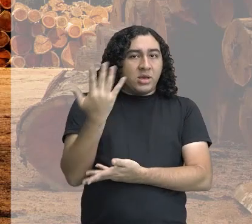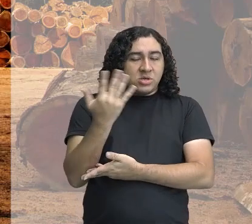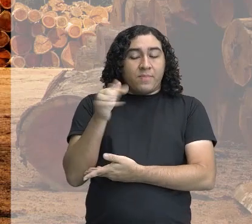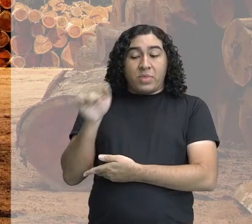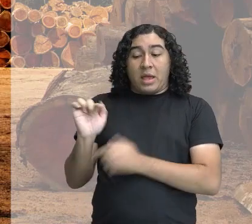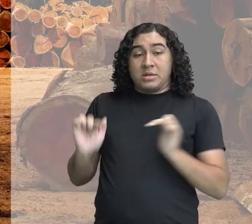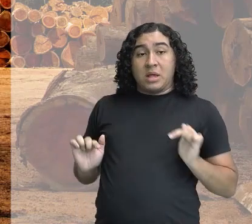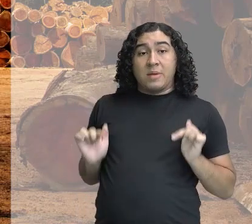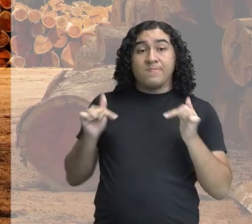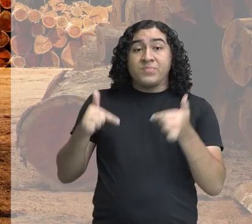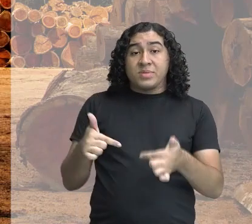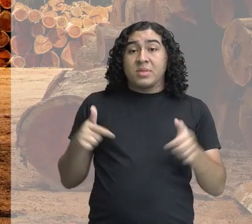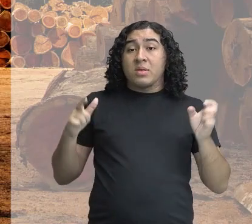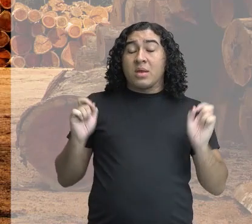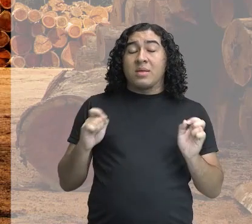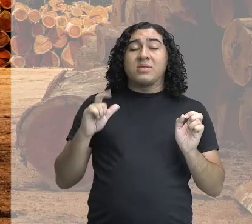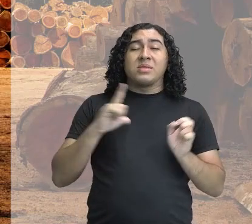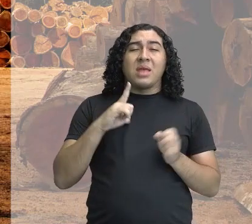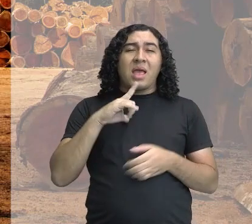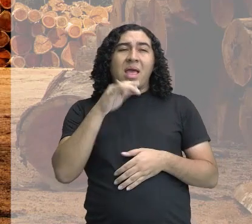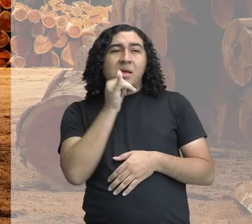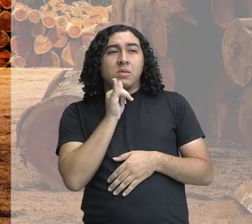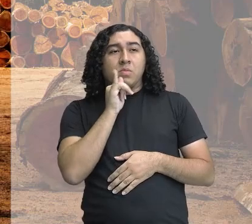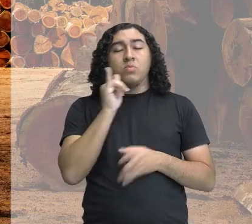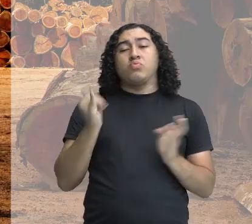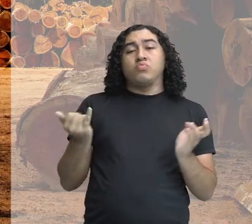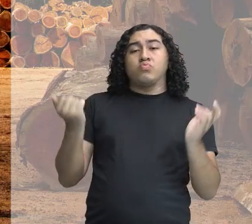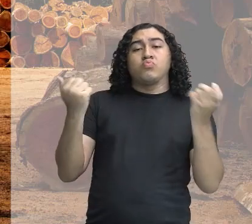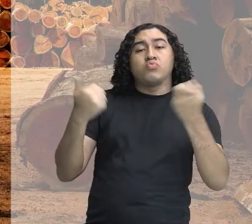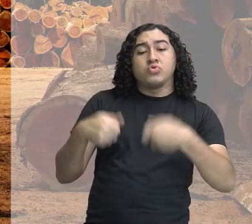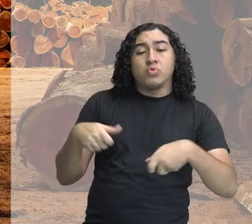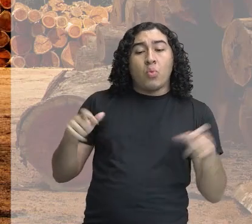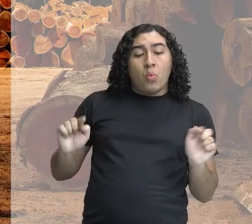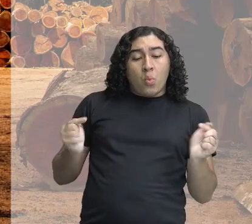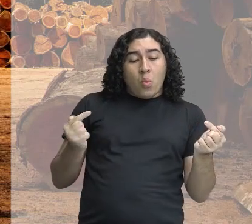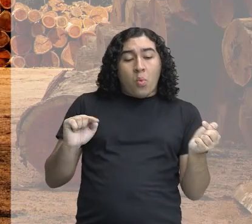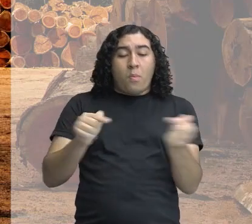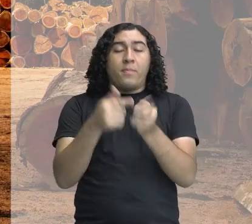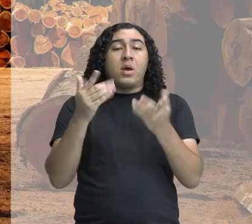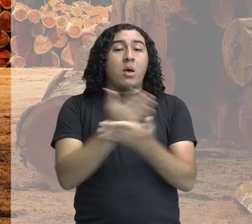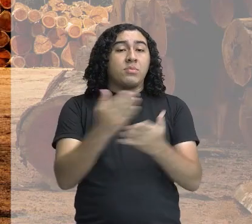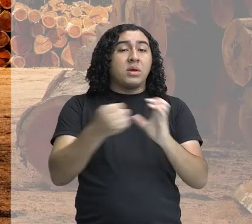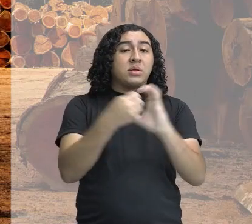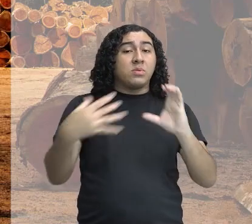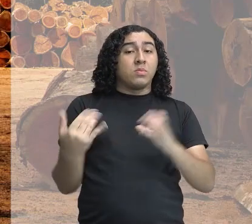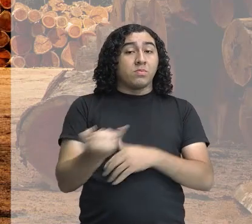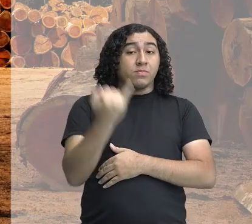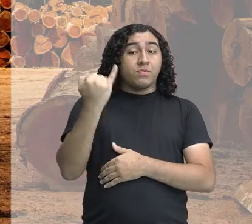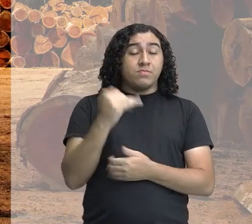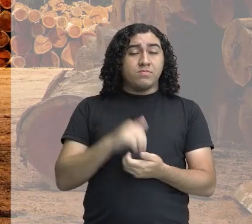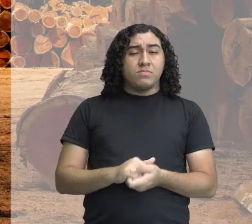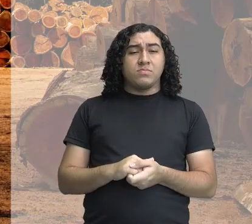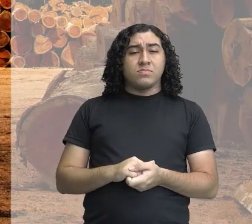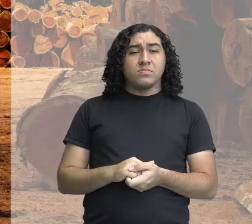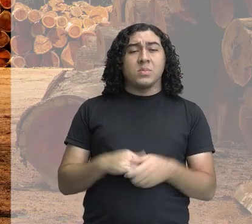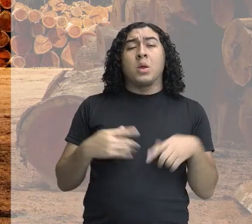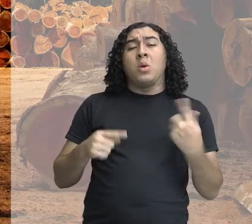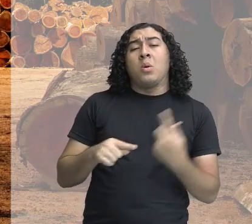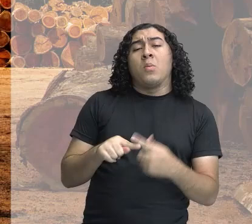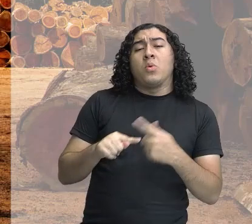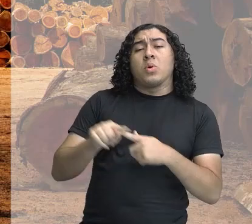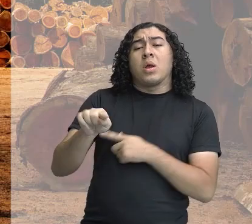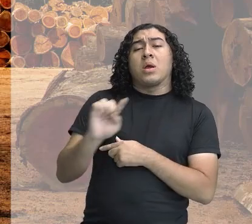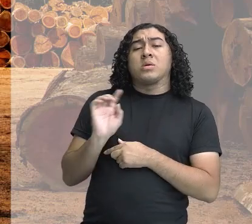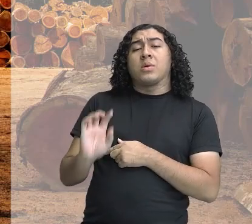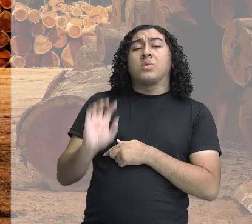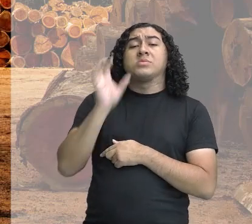essas ações, elas carregam consigo alguns elementos muito importantes. Quais são os motivos